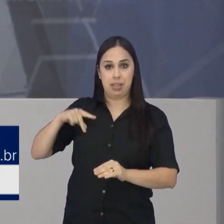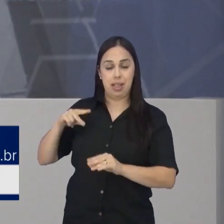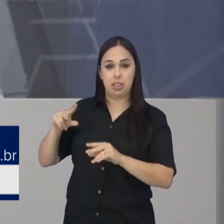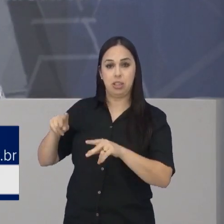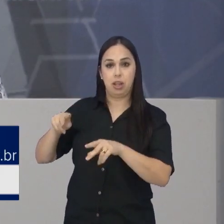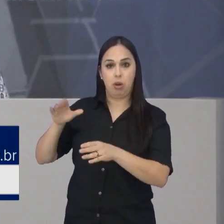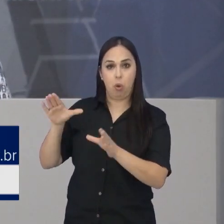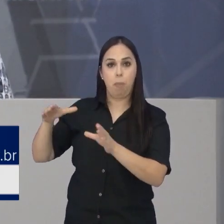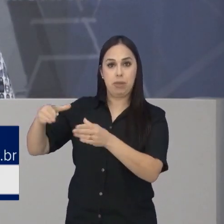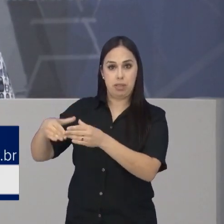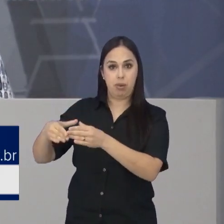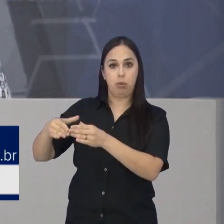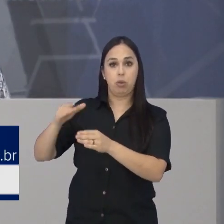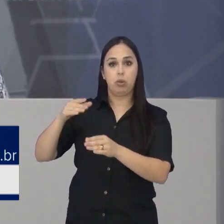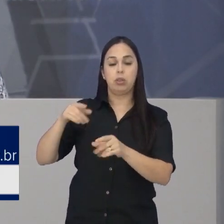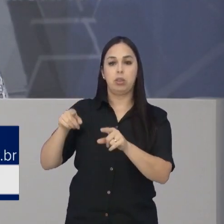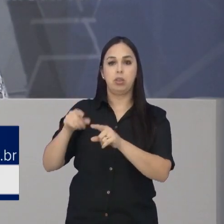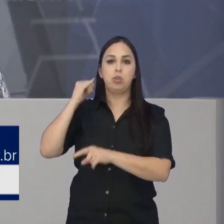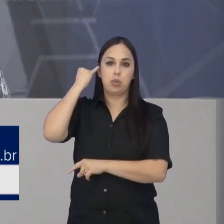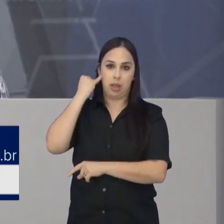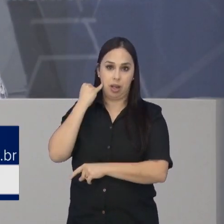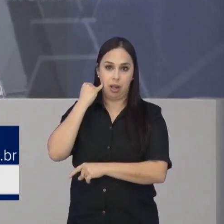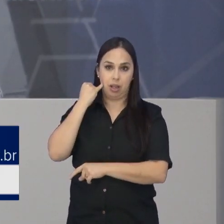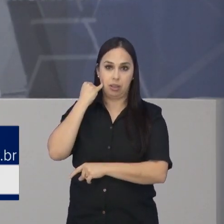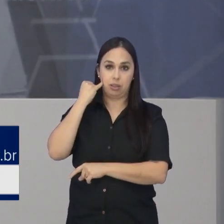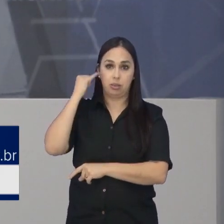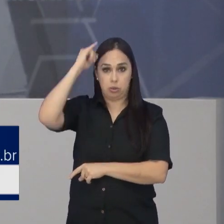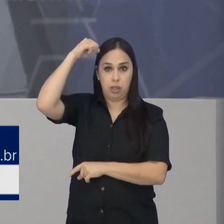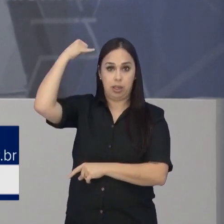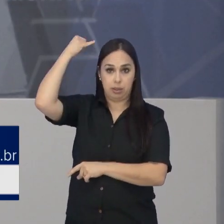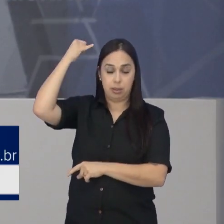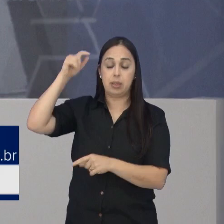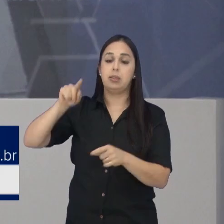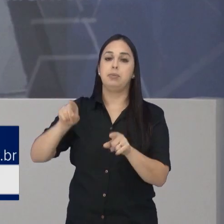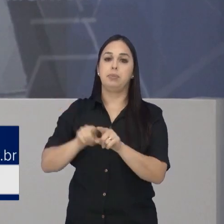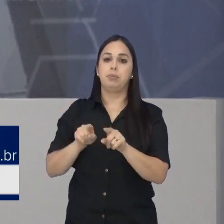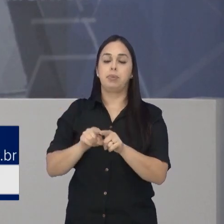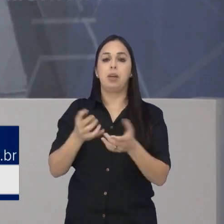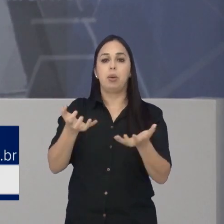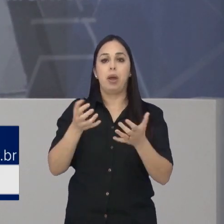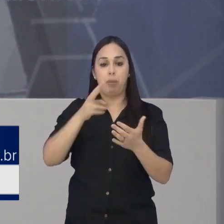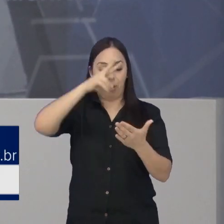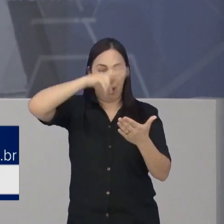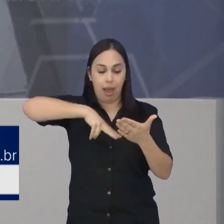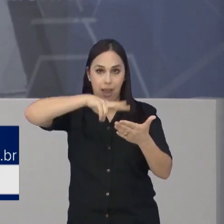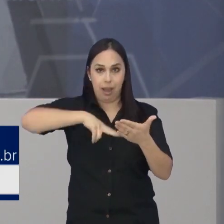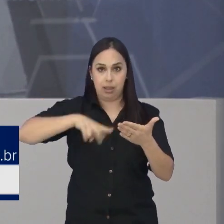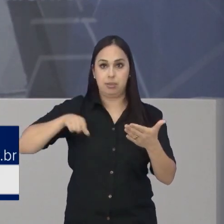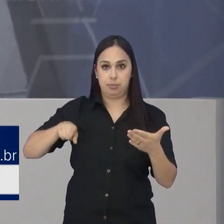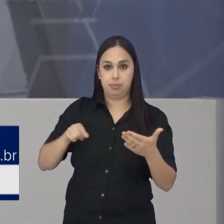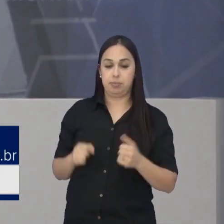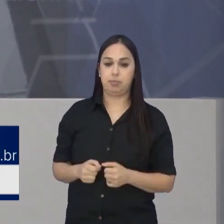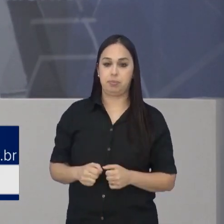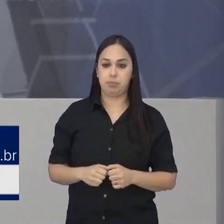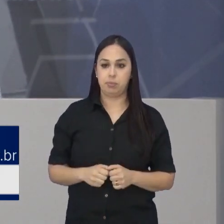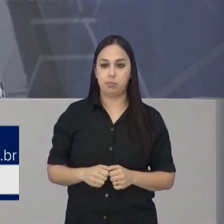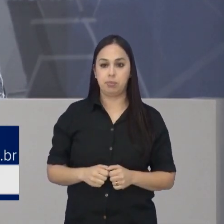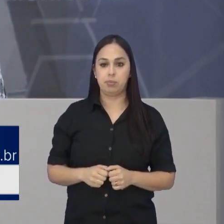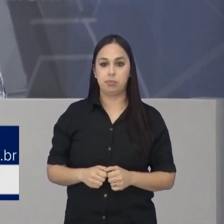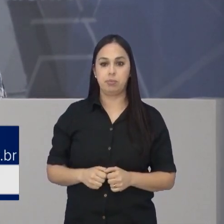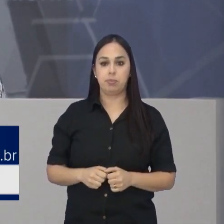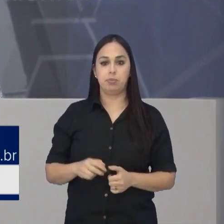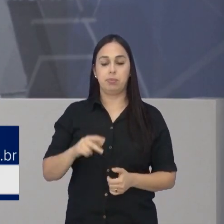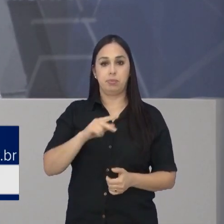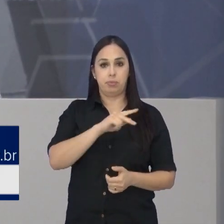comissão, José Cláudio. Essa presidência, quero ler o parecer do Zé Cláudio, essa